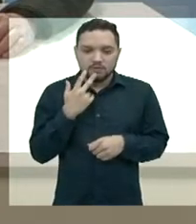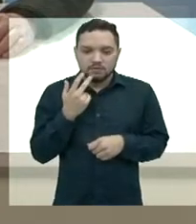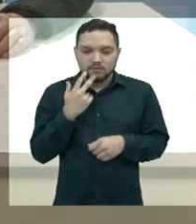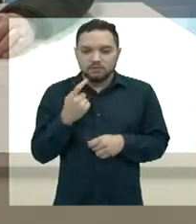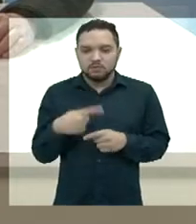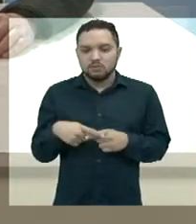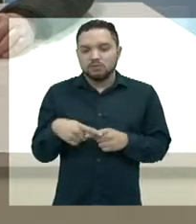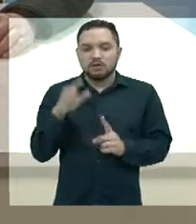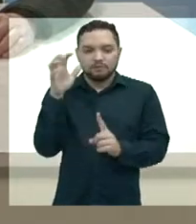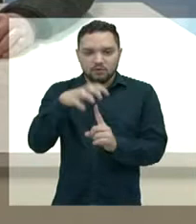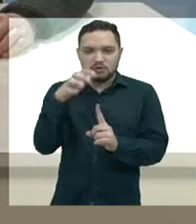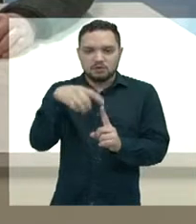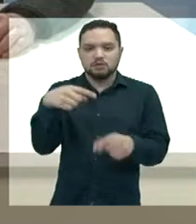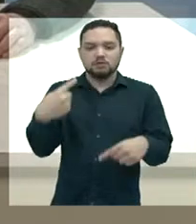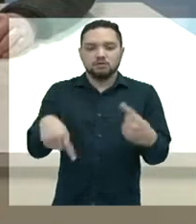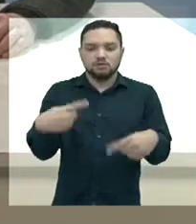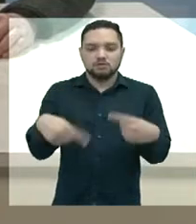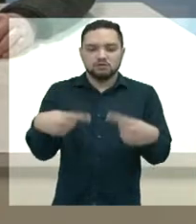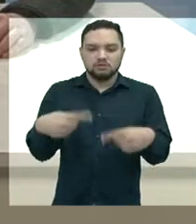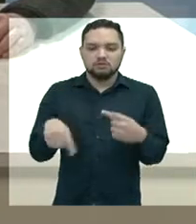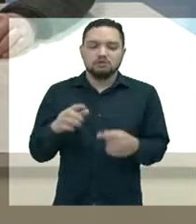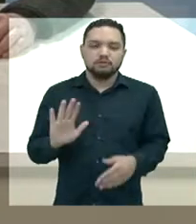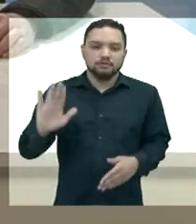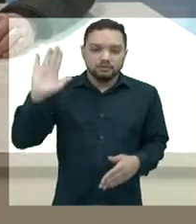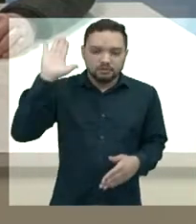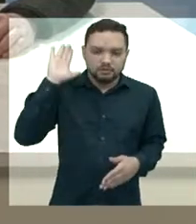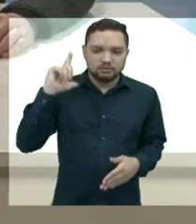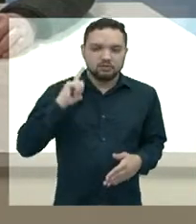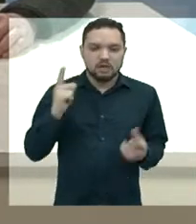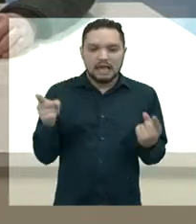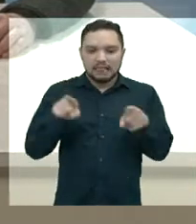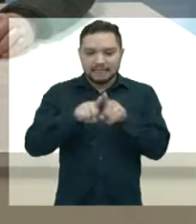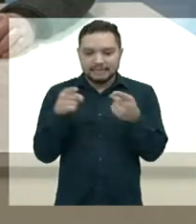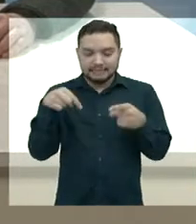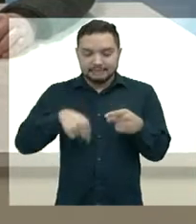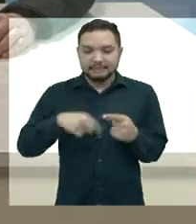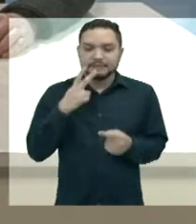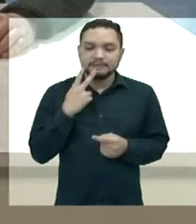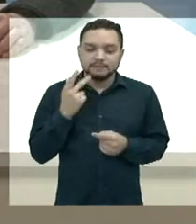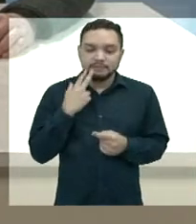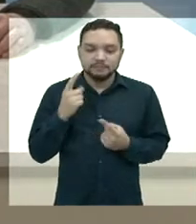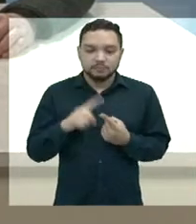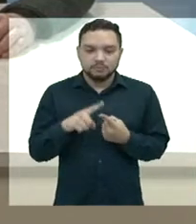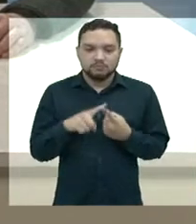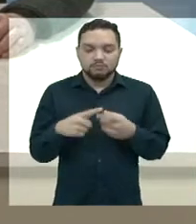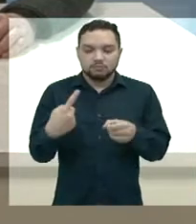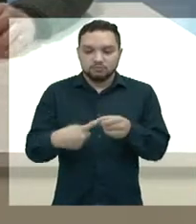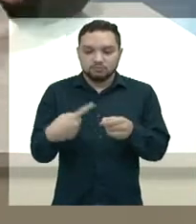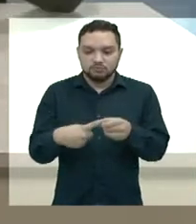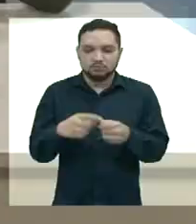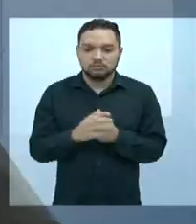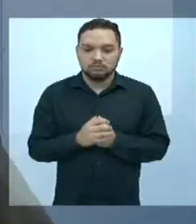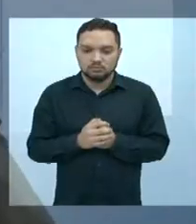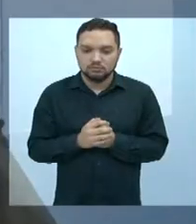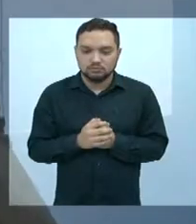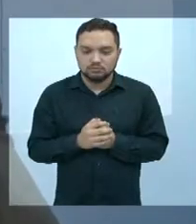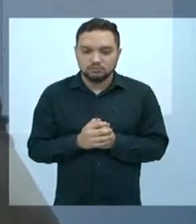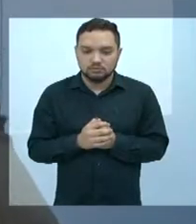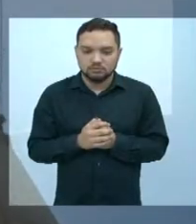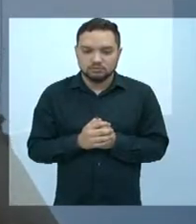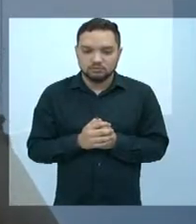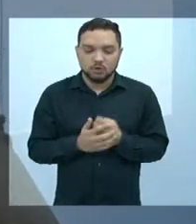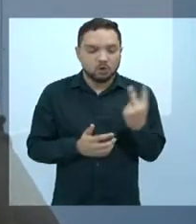na construção das candidaturas, das alianças em Fortaleza e também no interior? É porque quando eu e você fizemos